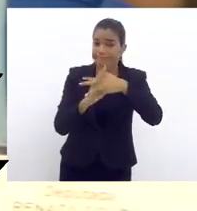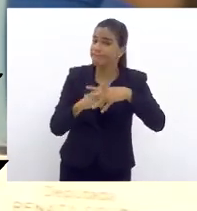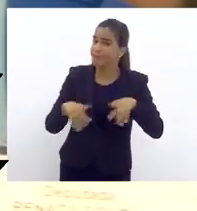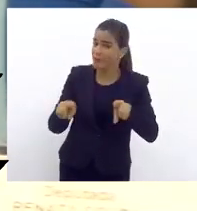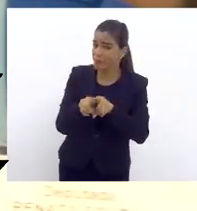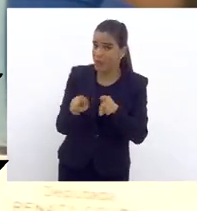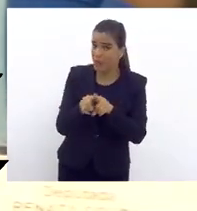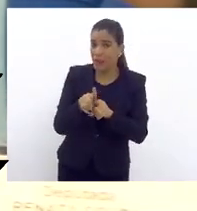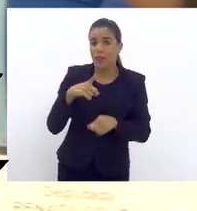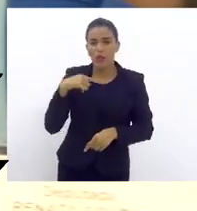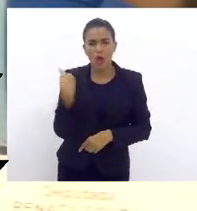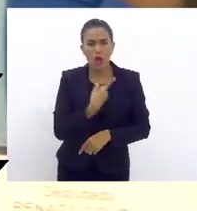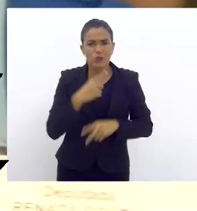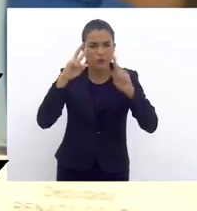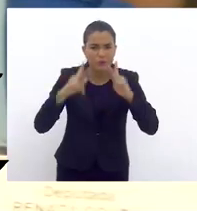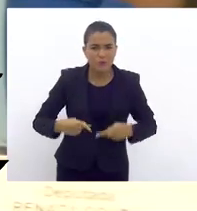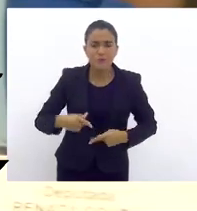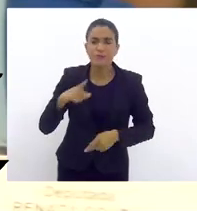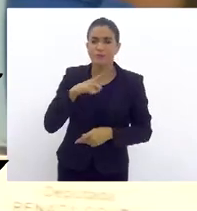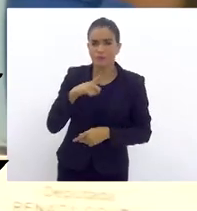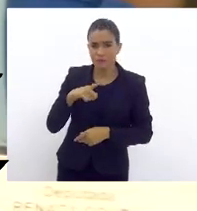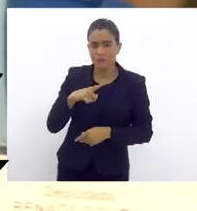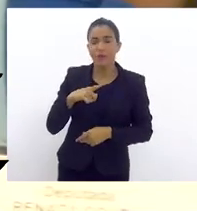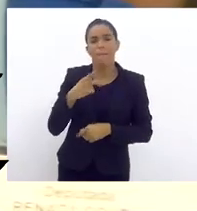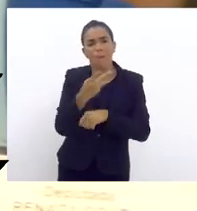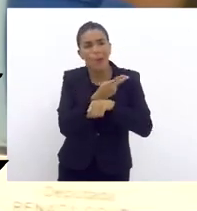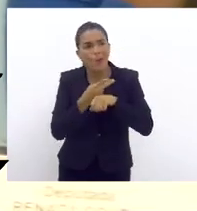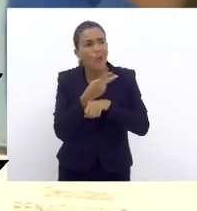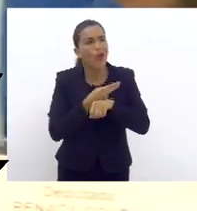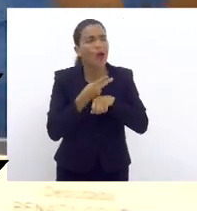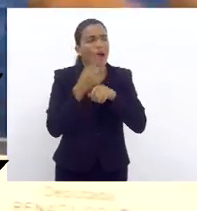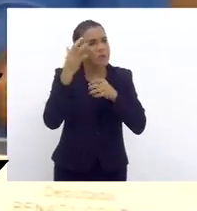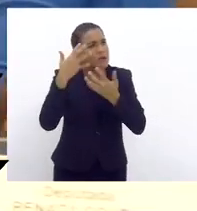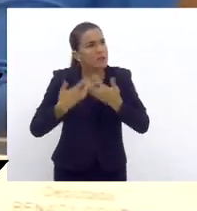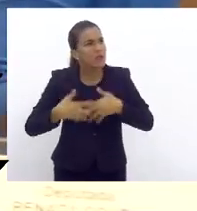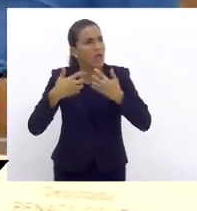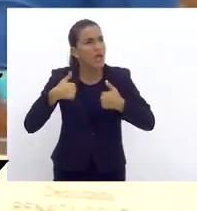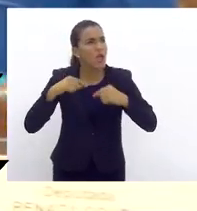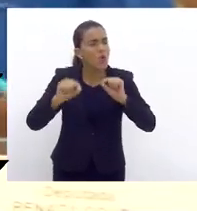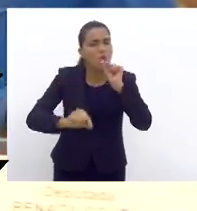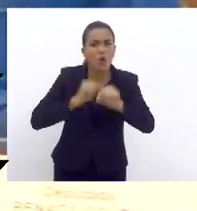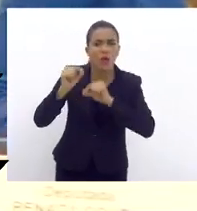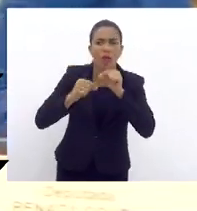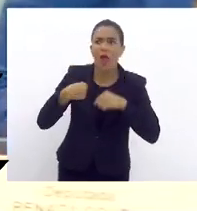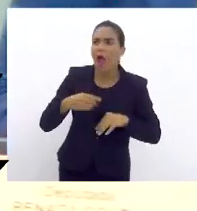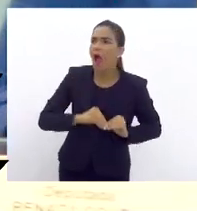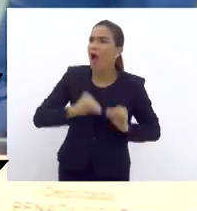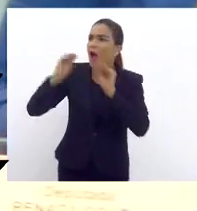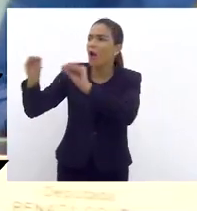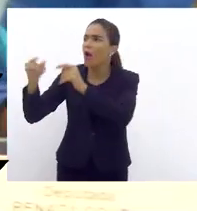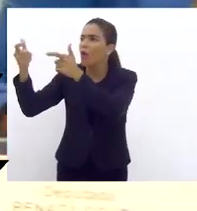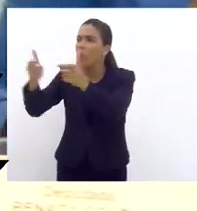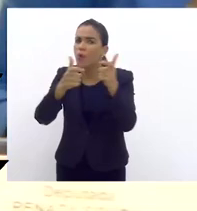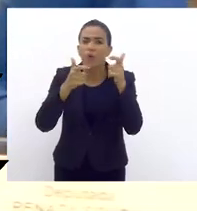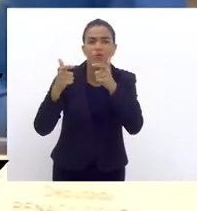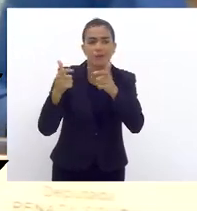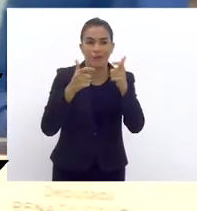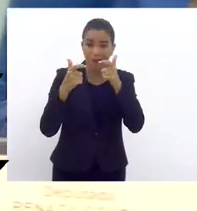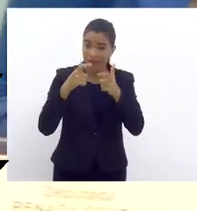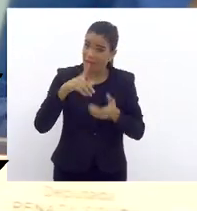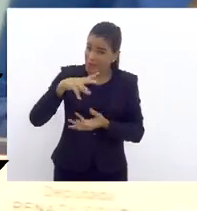na essência do ser humano ao buscar a resposta do Da onde veio quem sou eu e para onde se vai É sim a